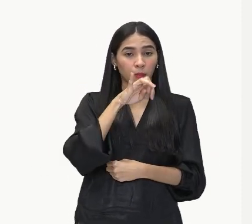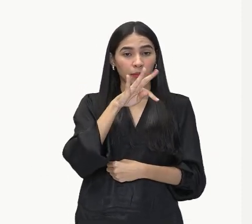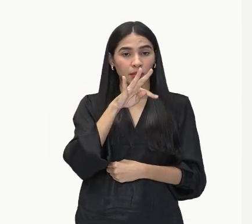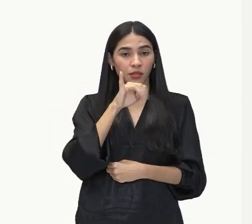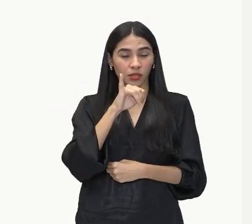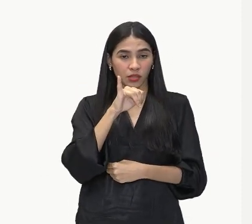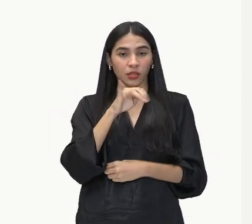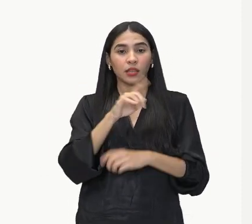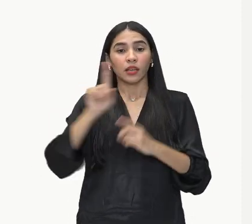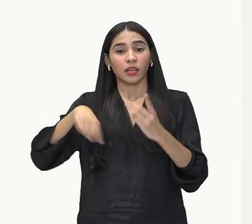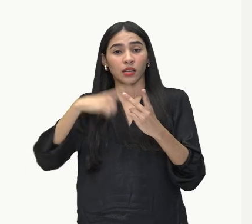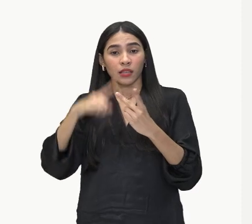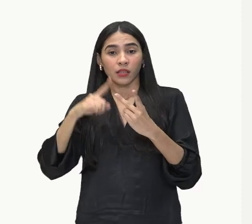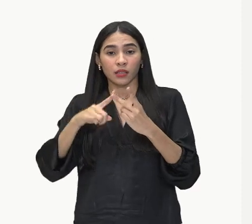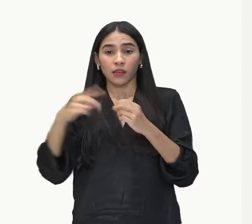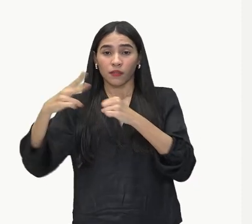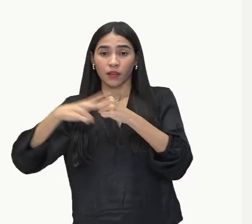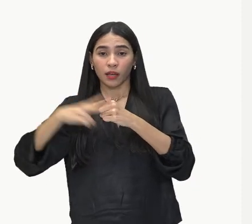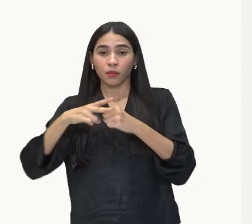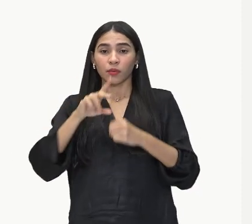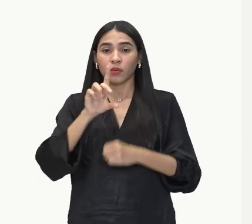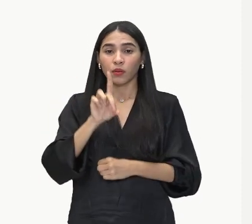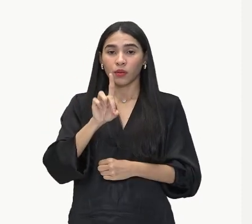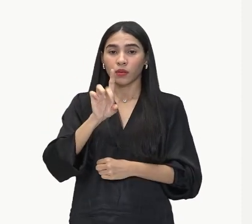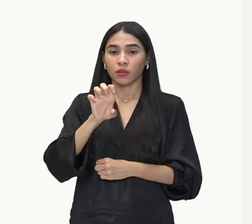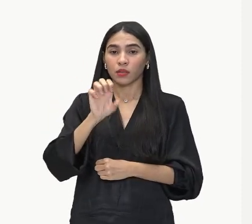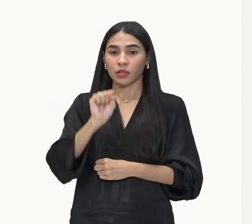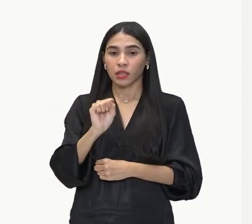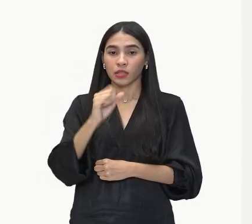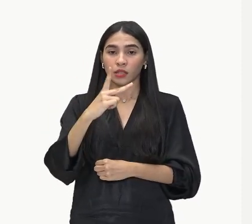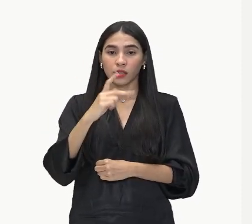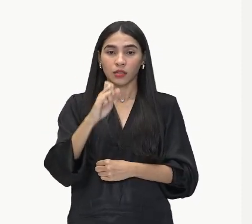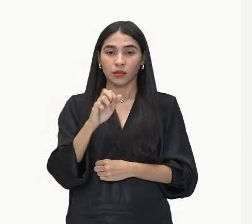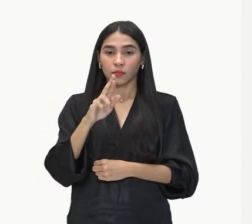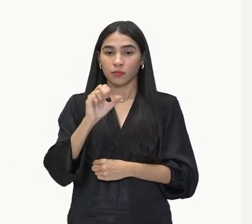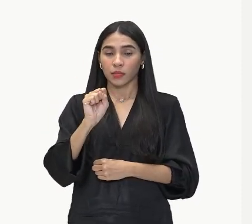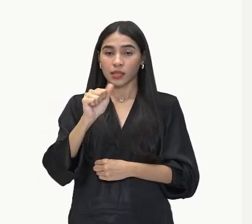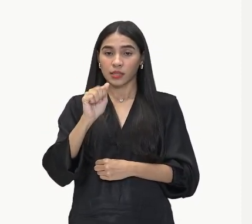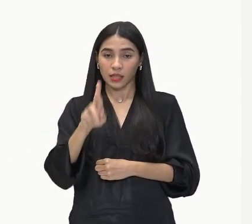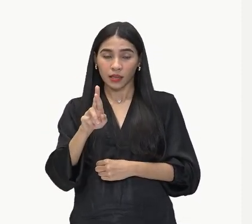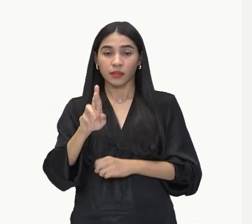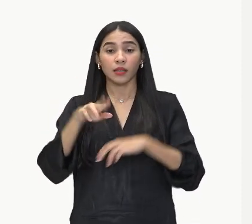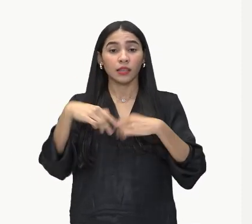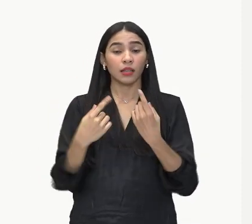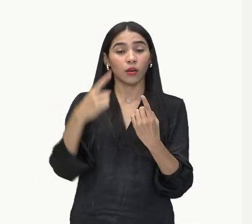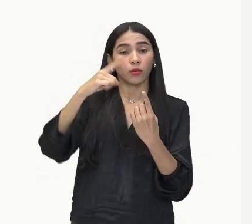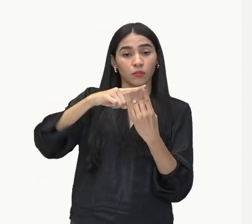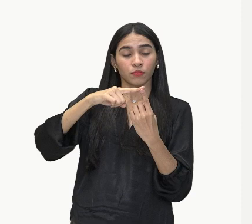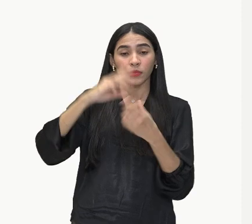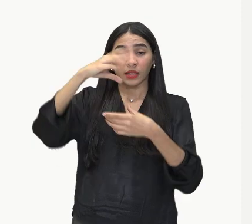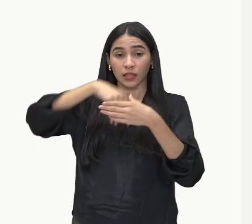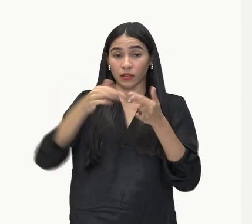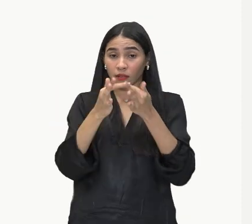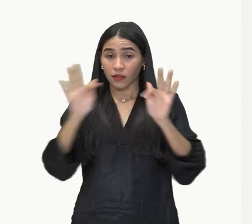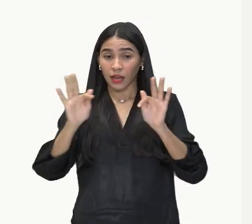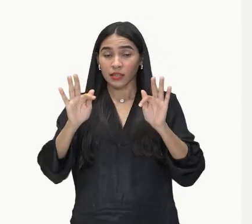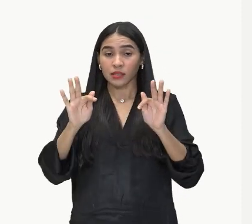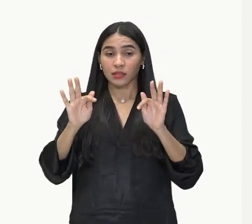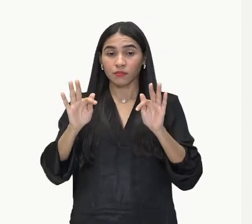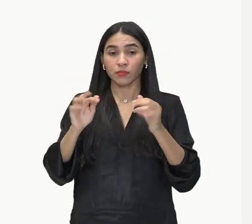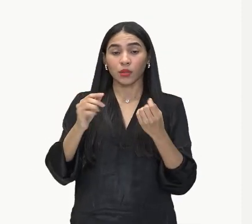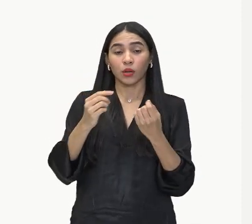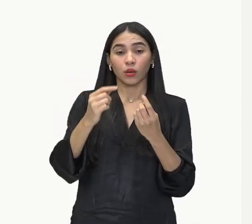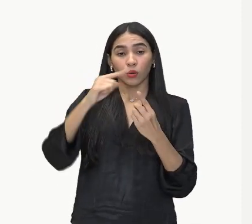certo? Disperse. Então, observem que esses 2 verbos evidenciam a presença de 2 orações. Agora,